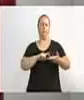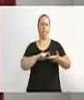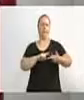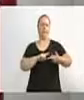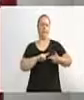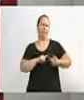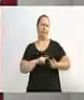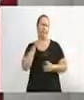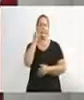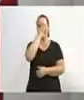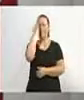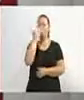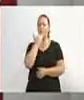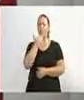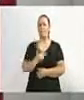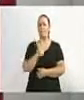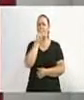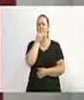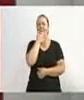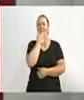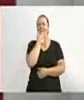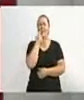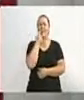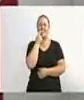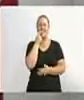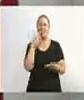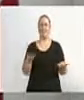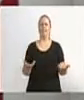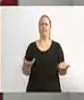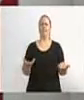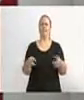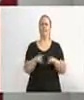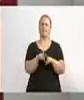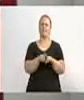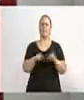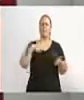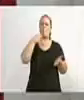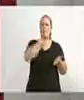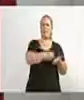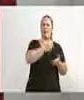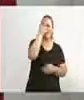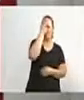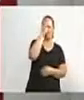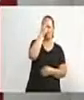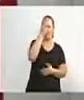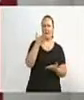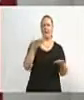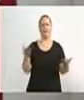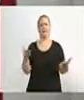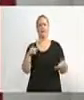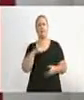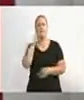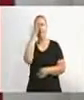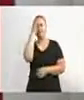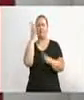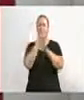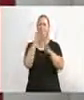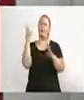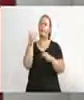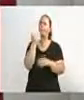Né? Vem gente pedir de dentadura, remédio para bicho do pé, apagamento de faculdade, apagamento dá de